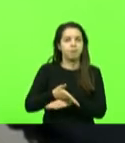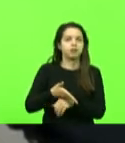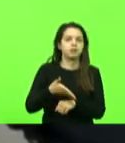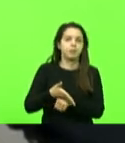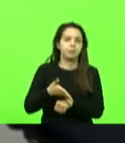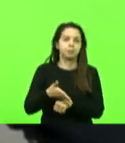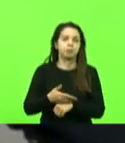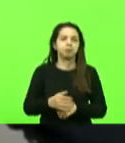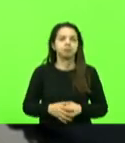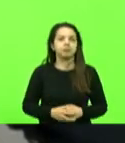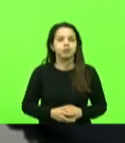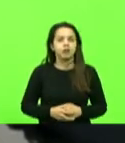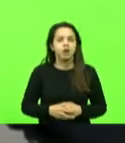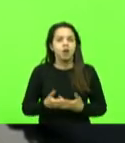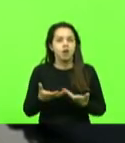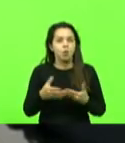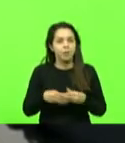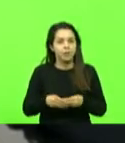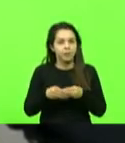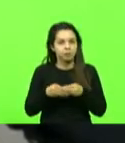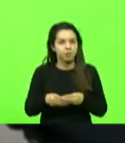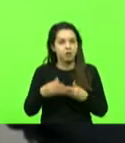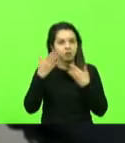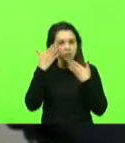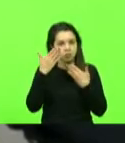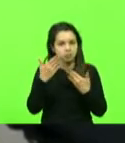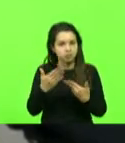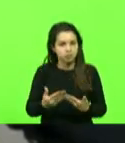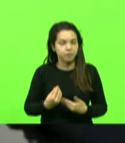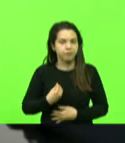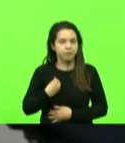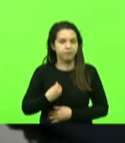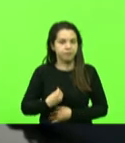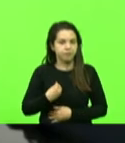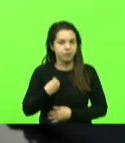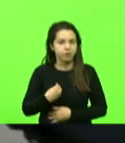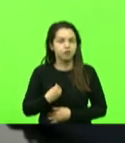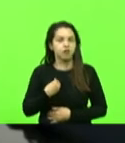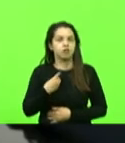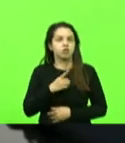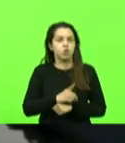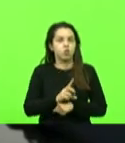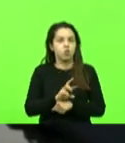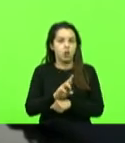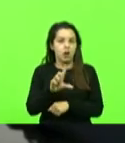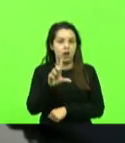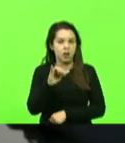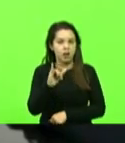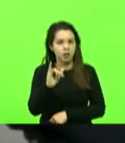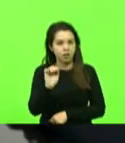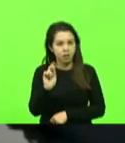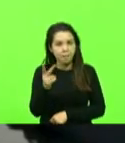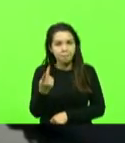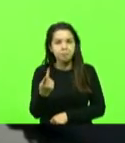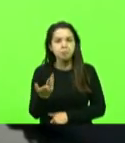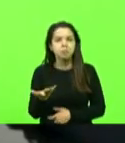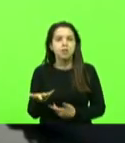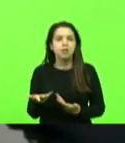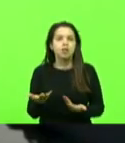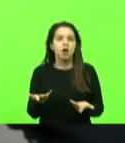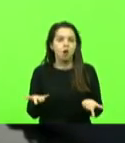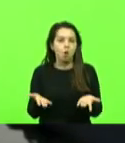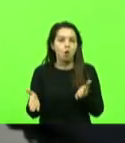cumprimentar e agradecer a presença da doutora Lia, do Ministério Público, aqui conosco. Penso que é um outro momento, né, termos o Ministério